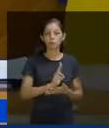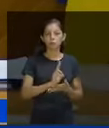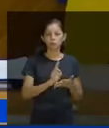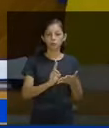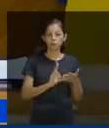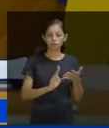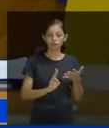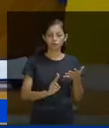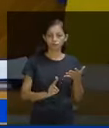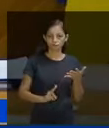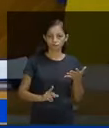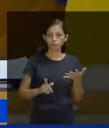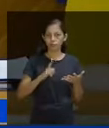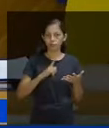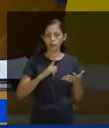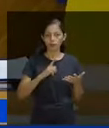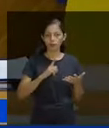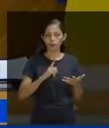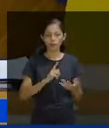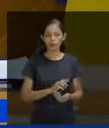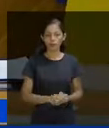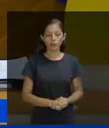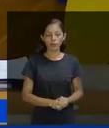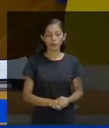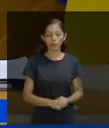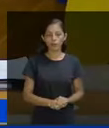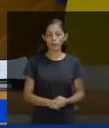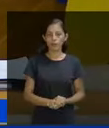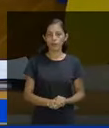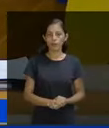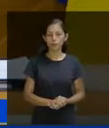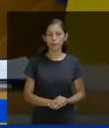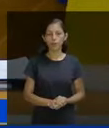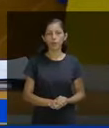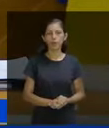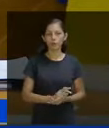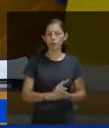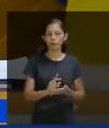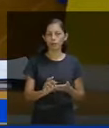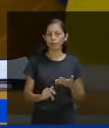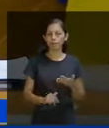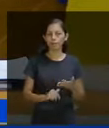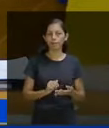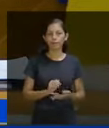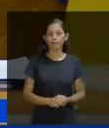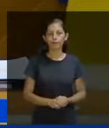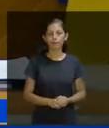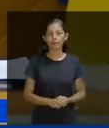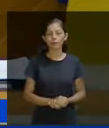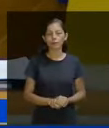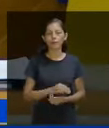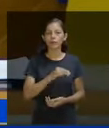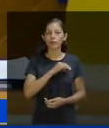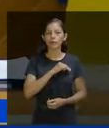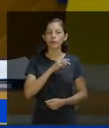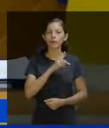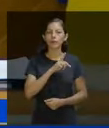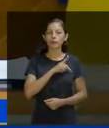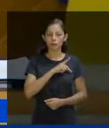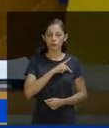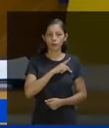Costa, Sandra Almeida Nunes, Jaime da Silva Pérez e outros, e o Ministério